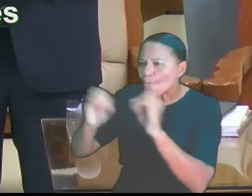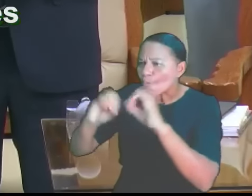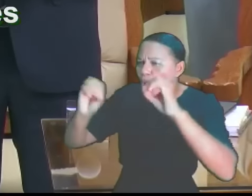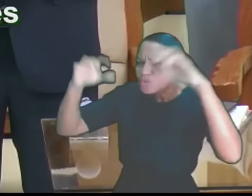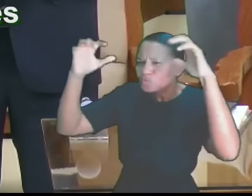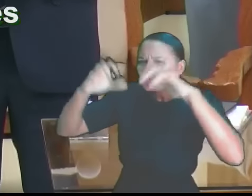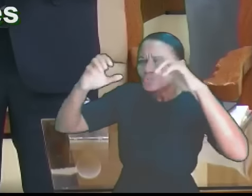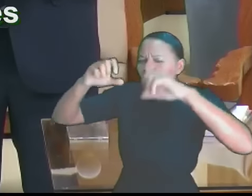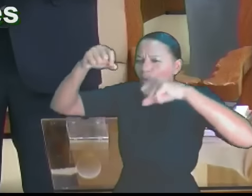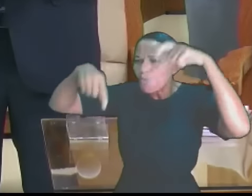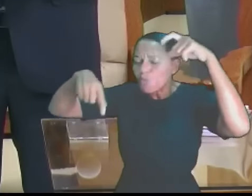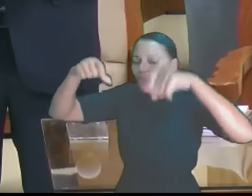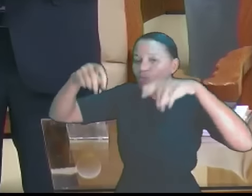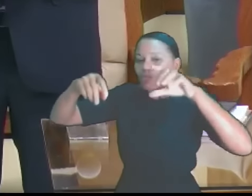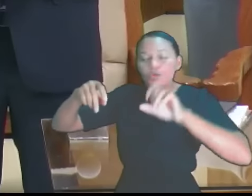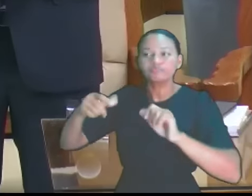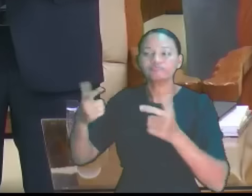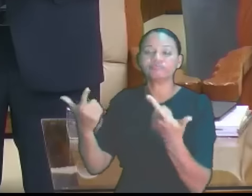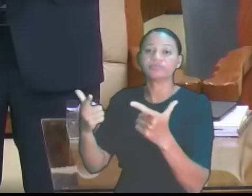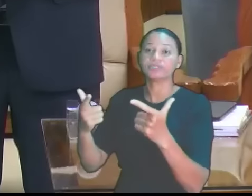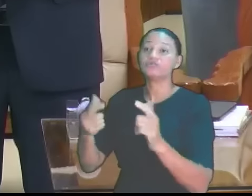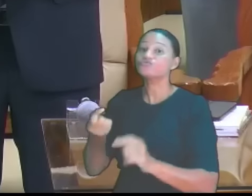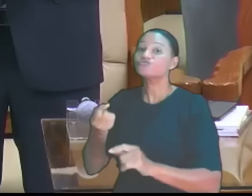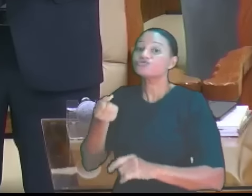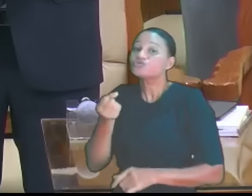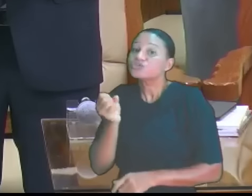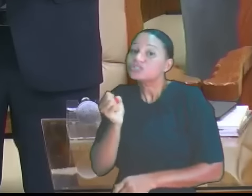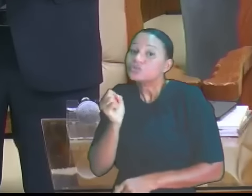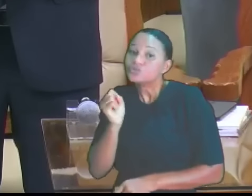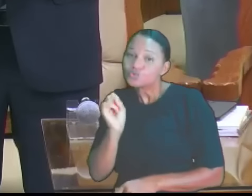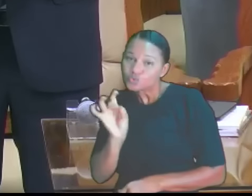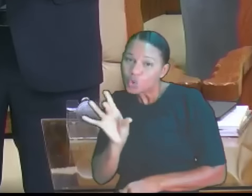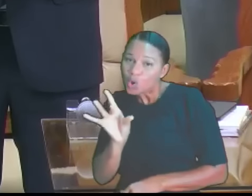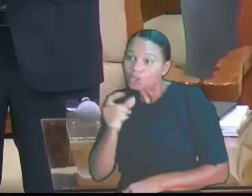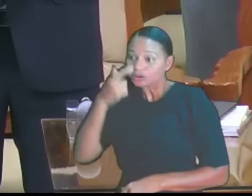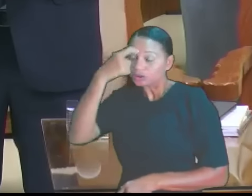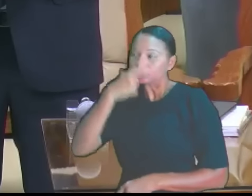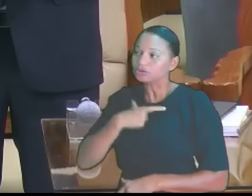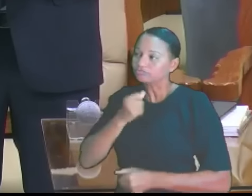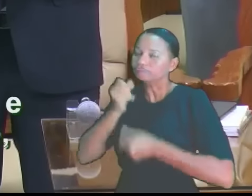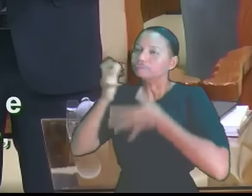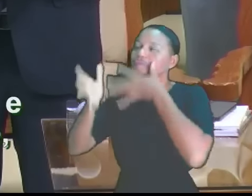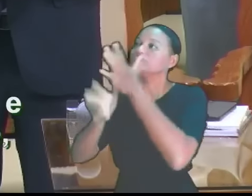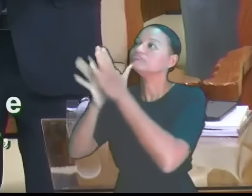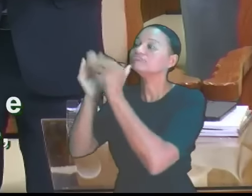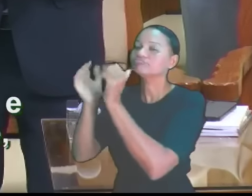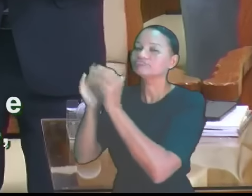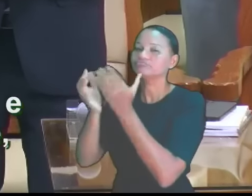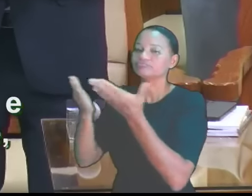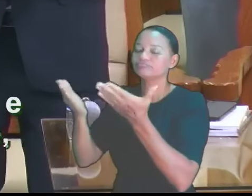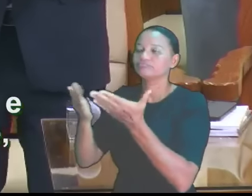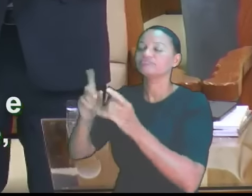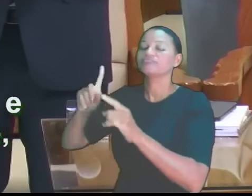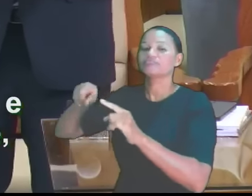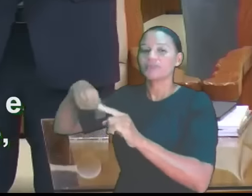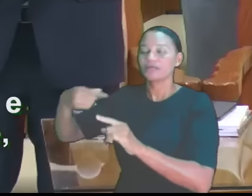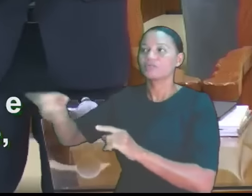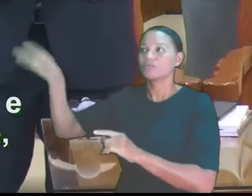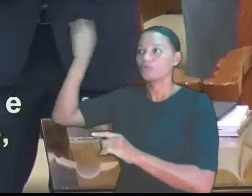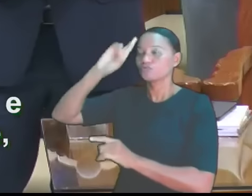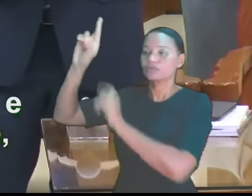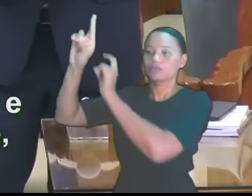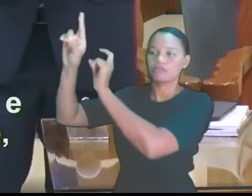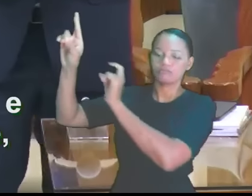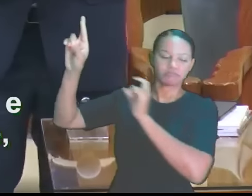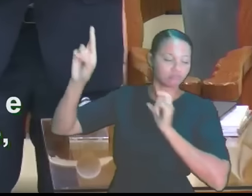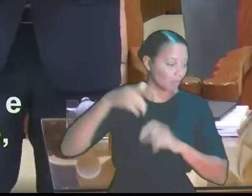senão segundo a minha palavra. Depois veio a ele a palavra do Senhor, dizendo: Vai-te daqui, vira-te